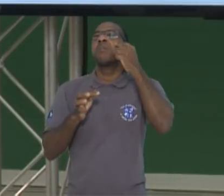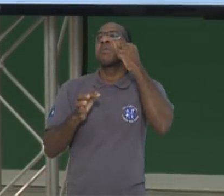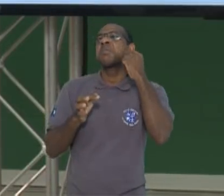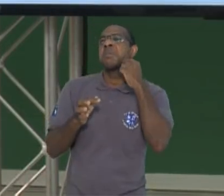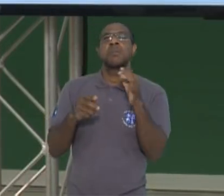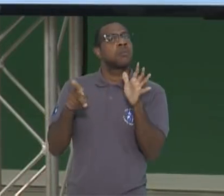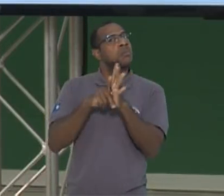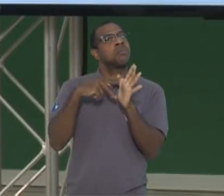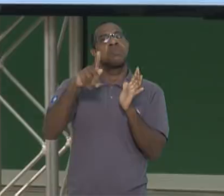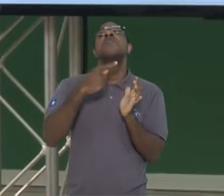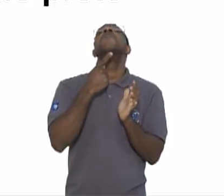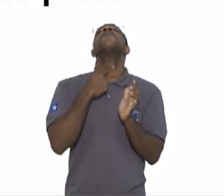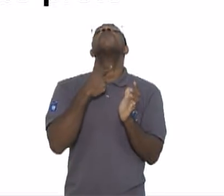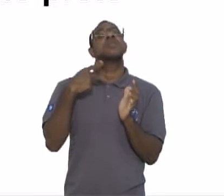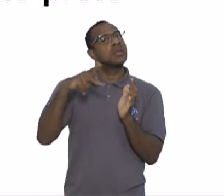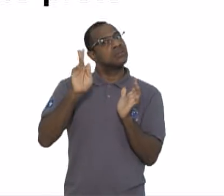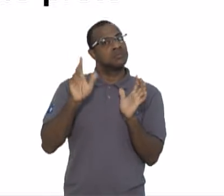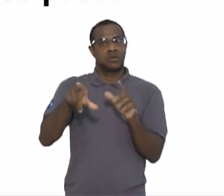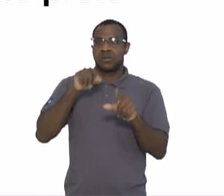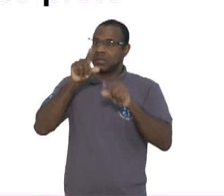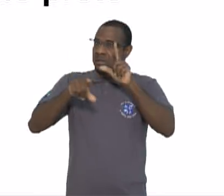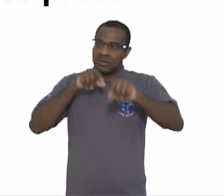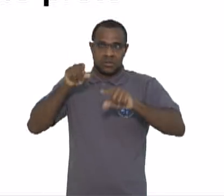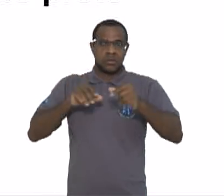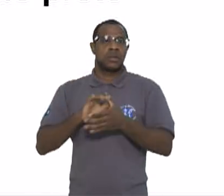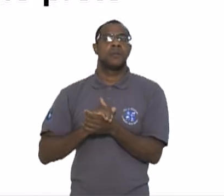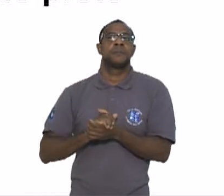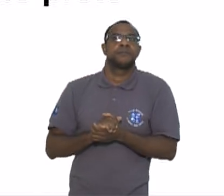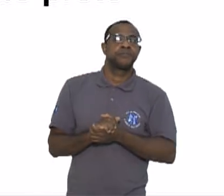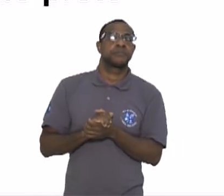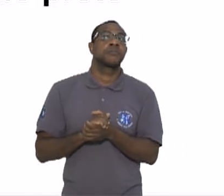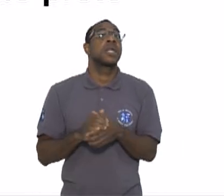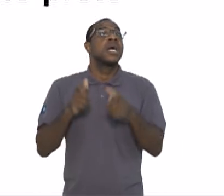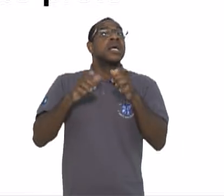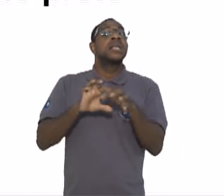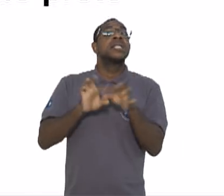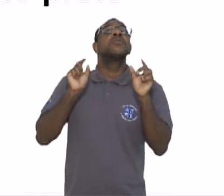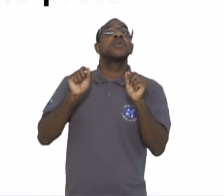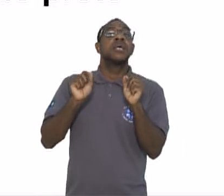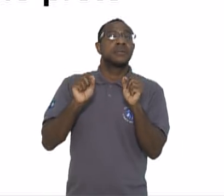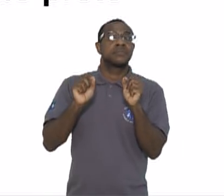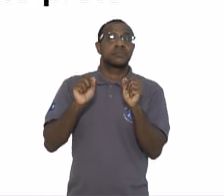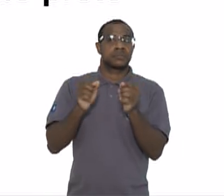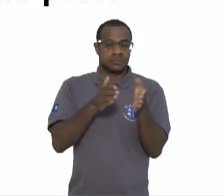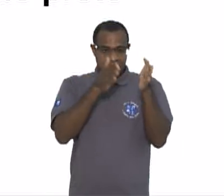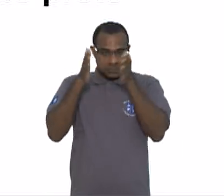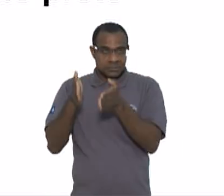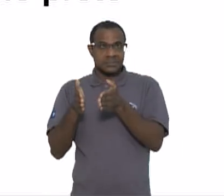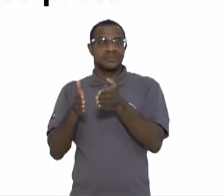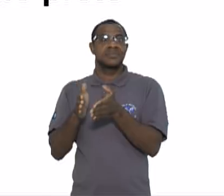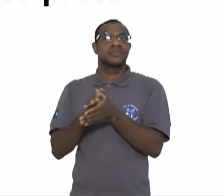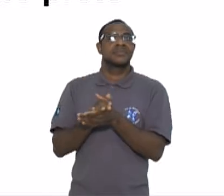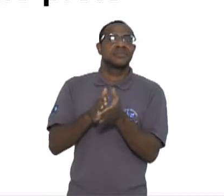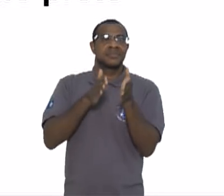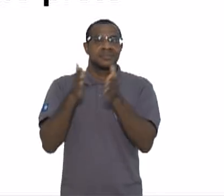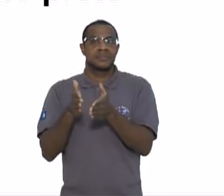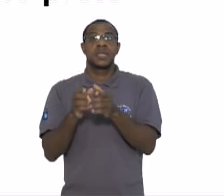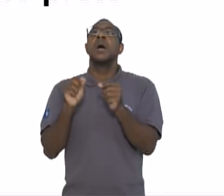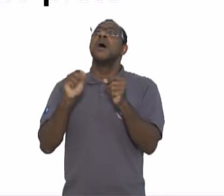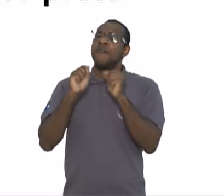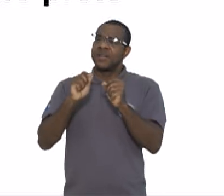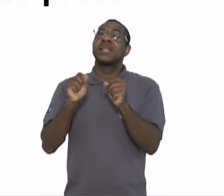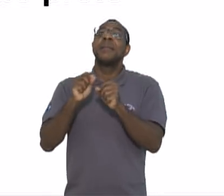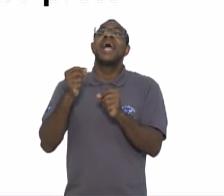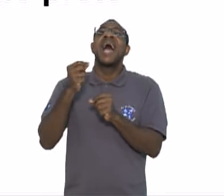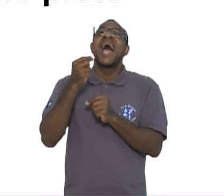Deixe um potinho com água para você ir limpando os pincéis para poder mudar as cores, né? Passo 5. Se quiser, pode passar lápis de olho preto